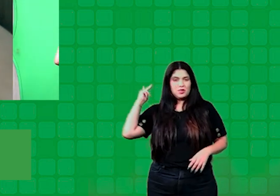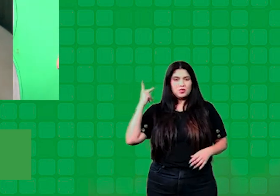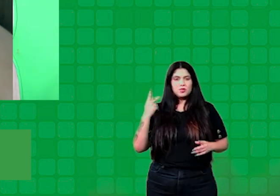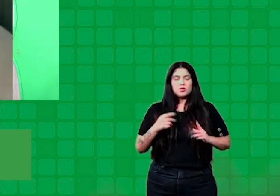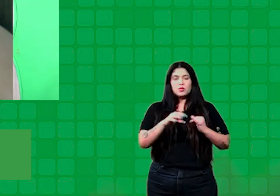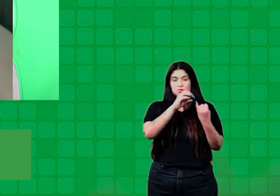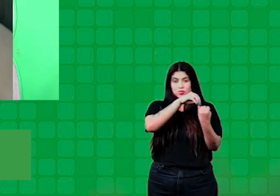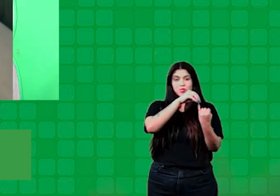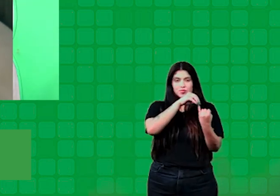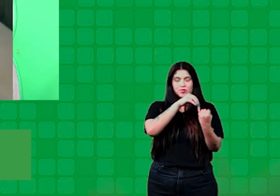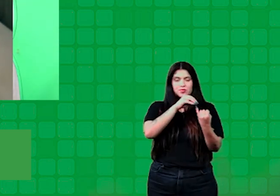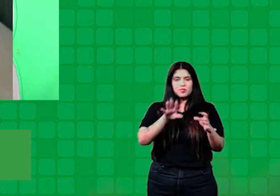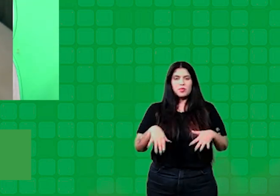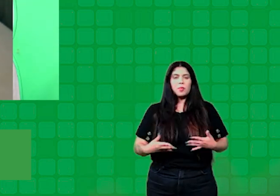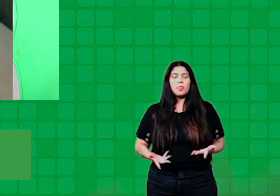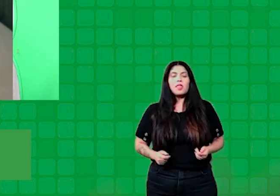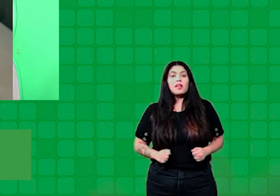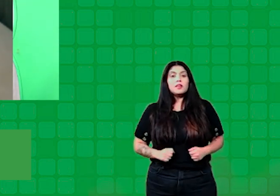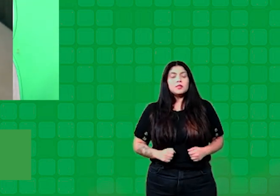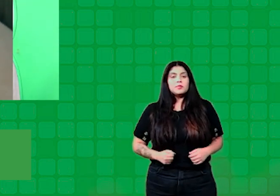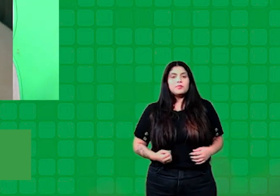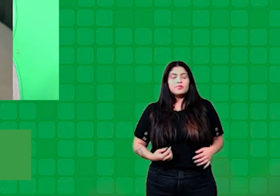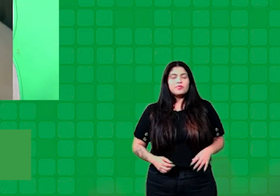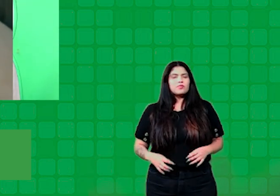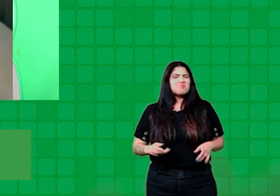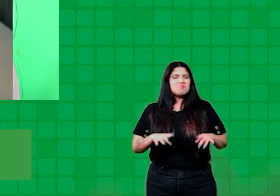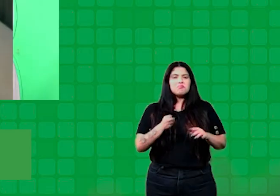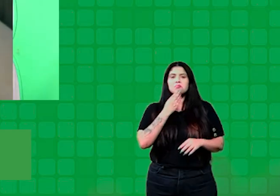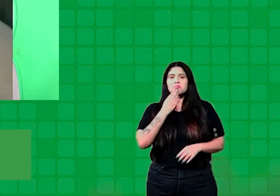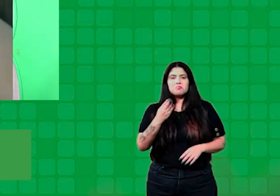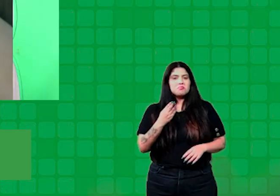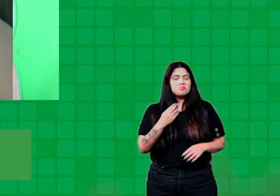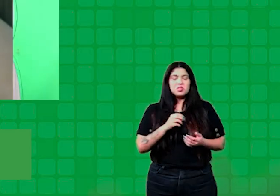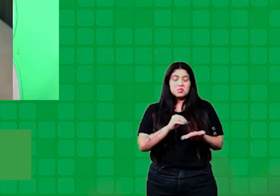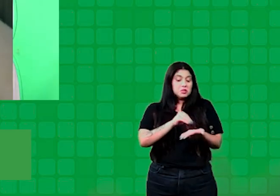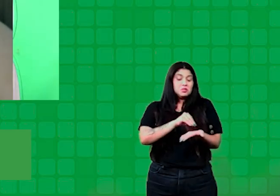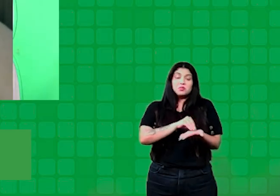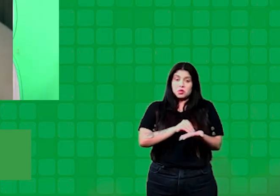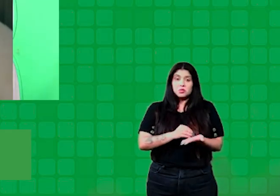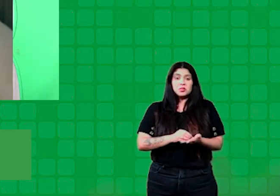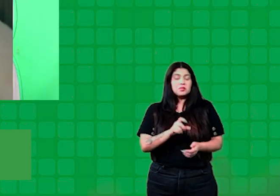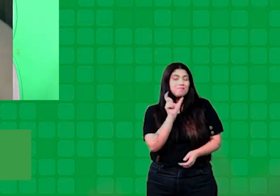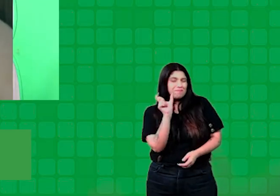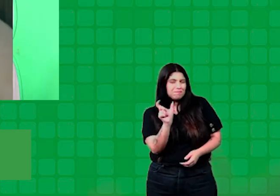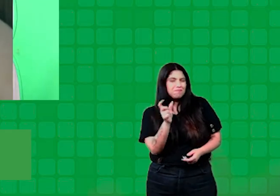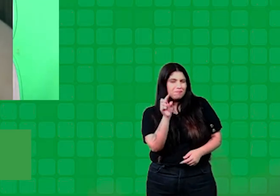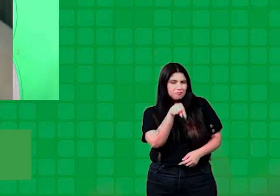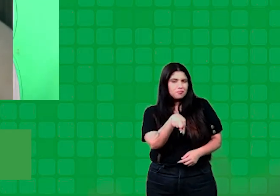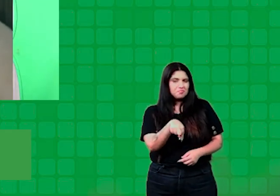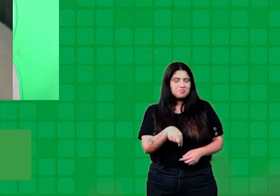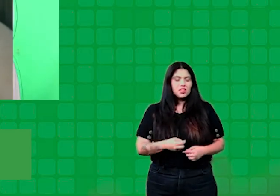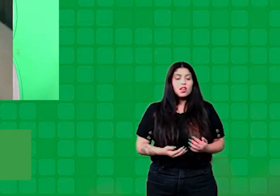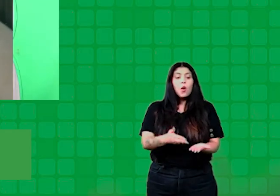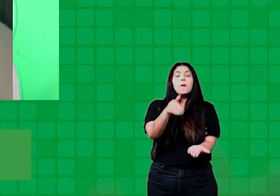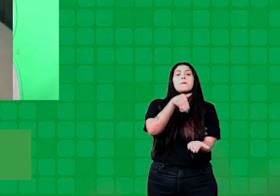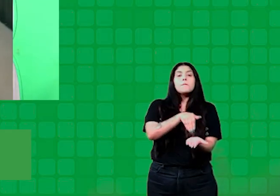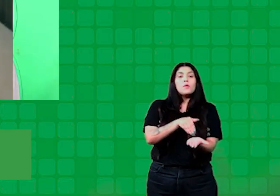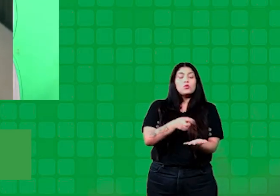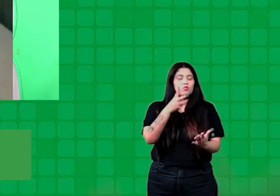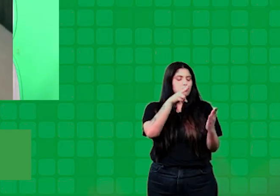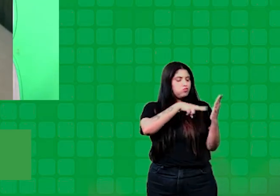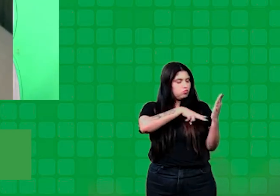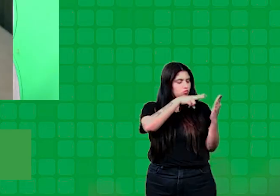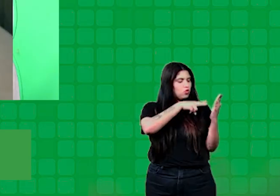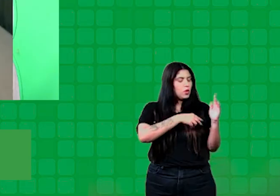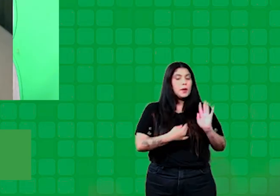IFB. Só senti falta desse termo aí. Por último, eu li e reli de novo a